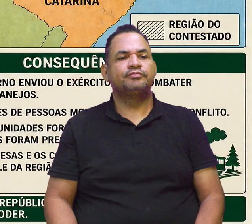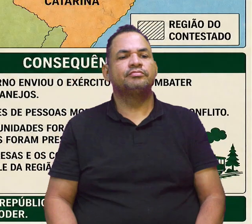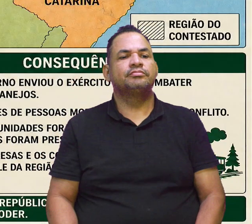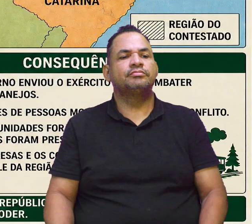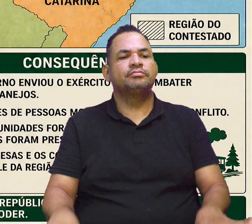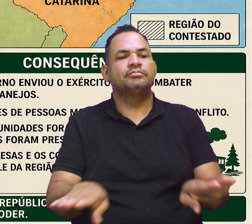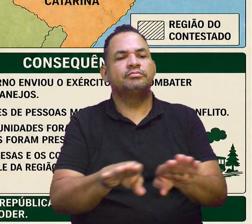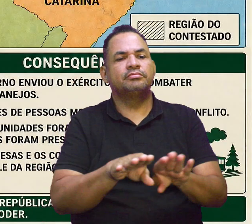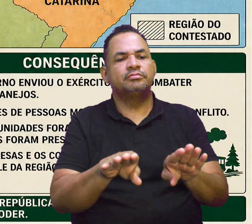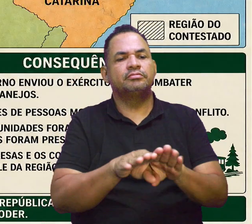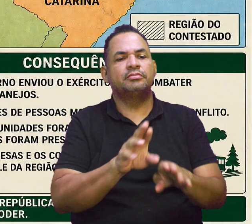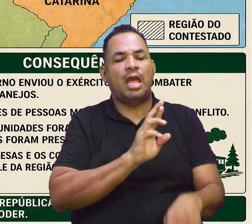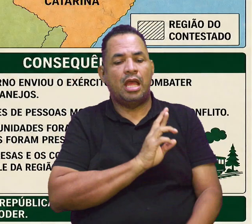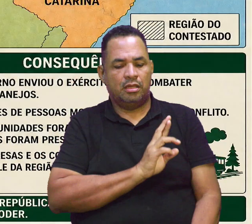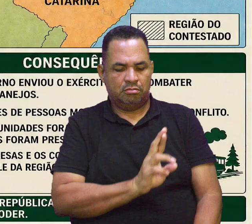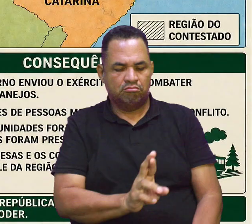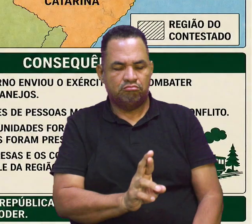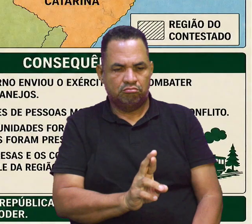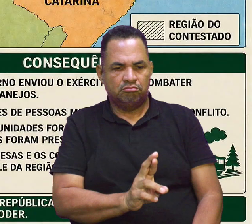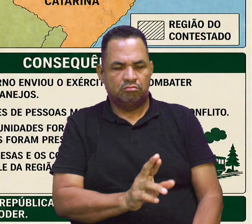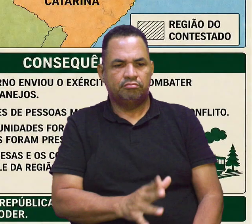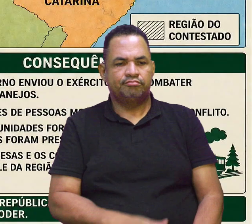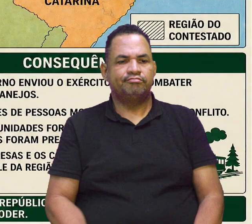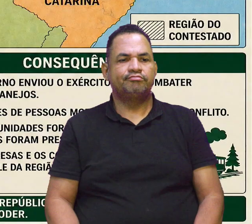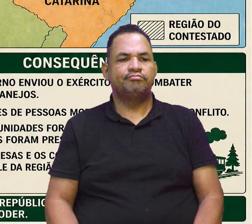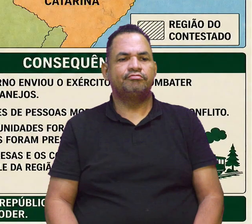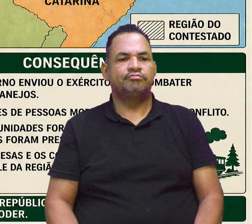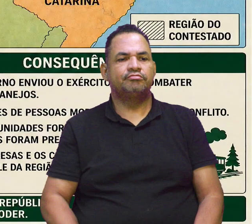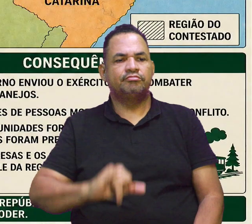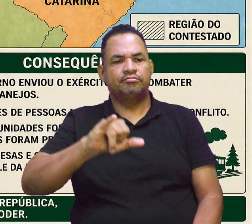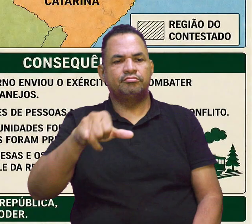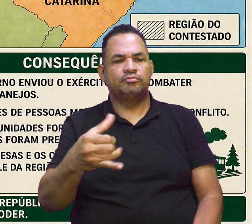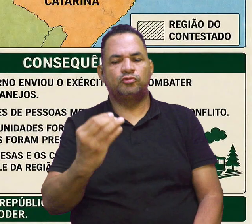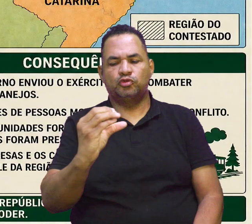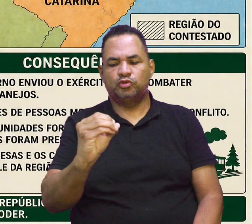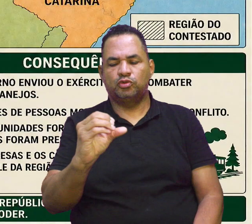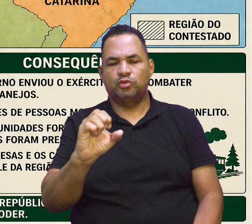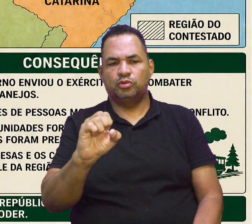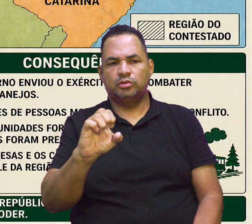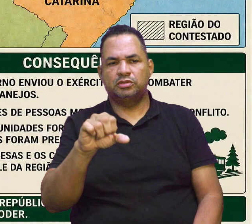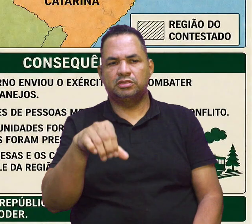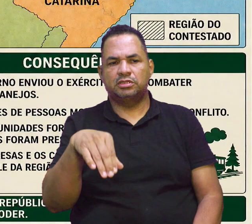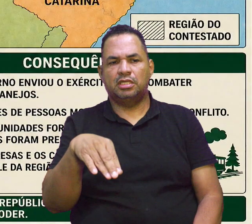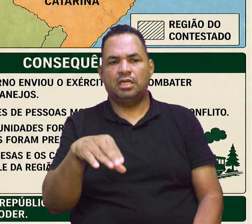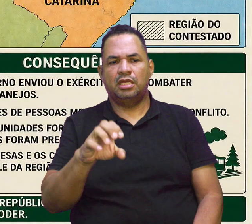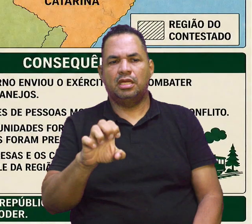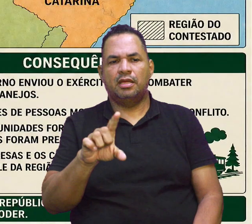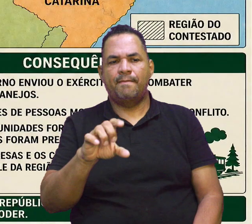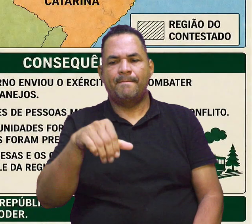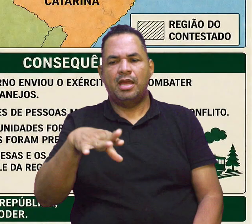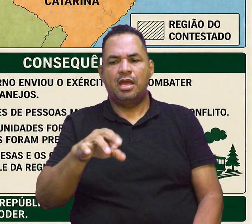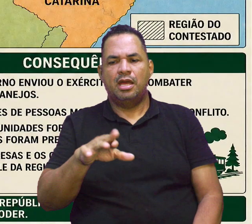é religioso, que é o José Maria, certo?